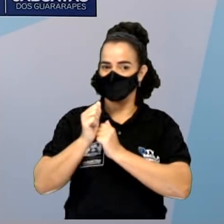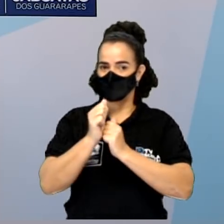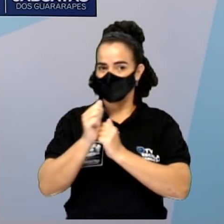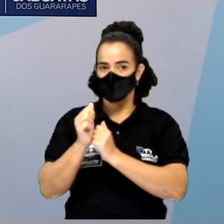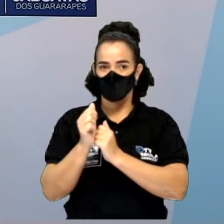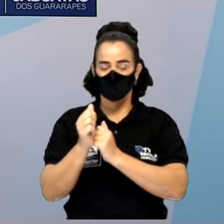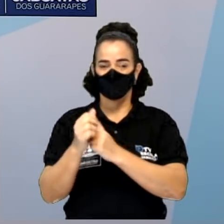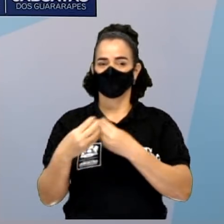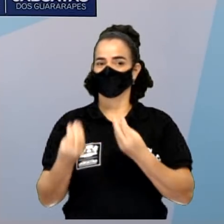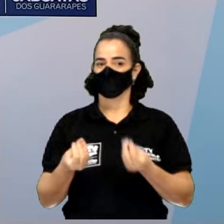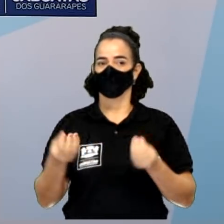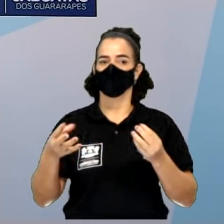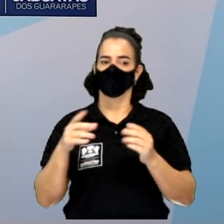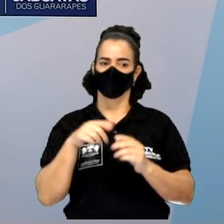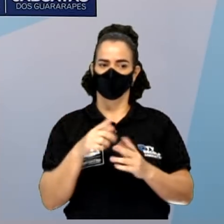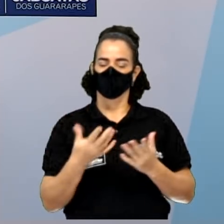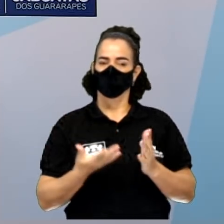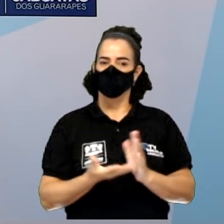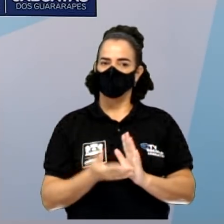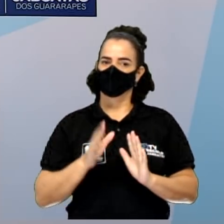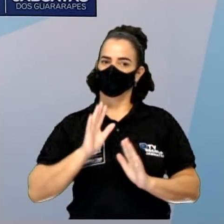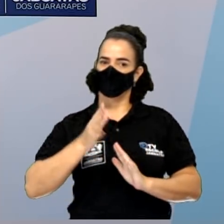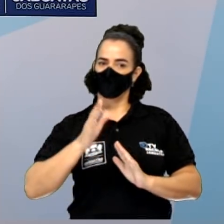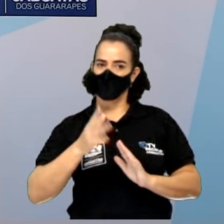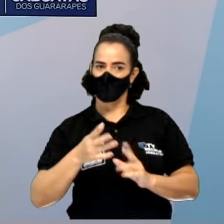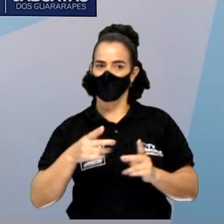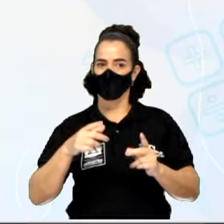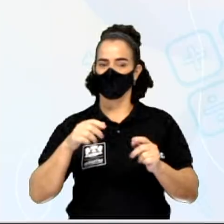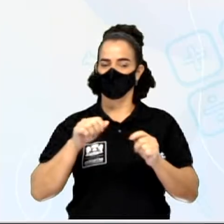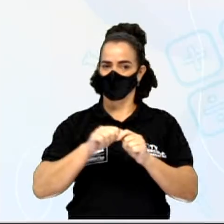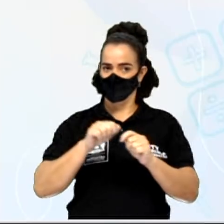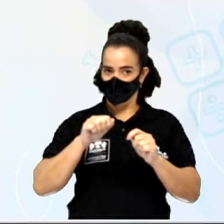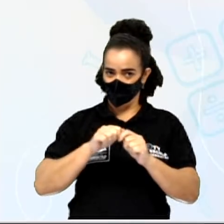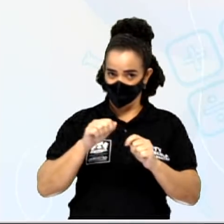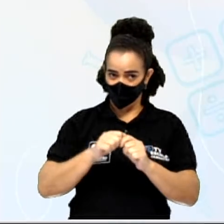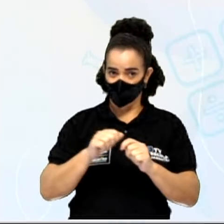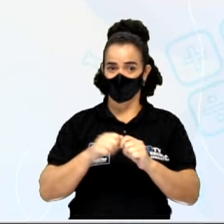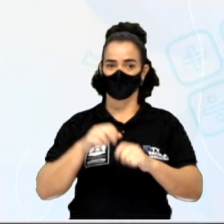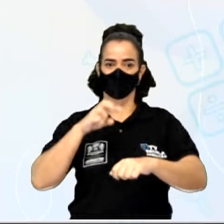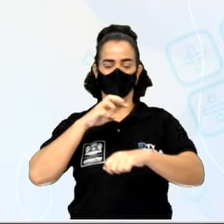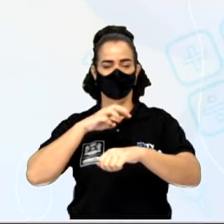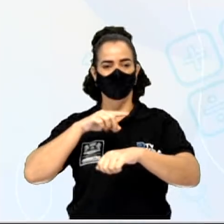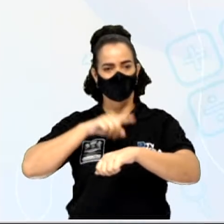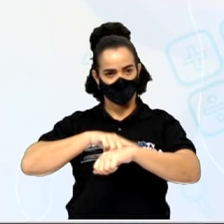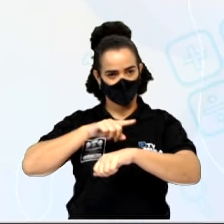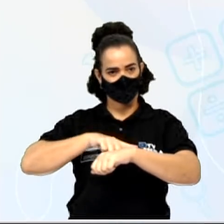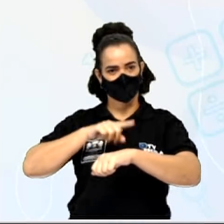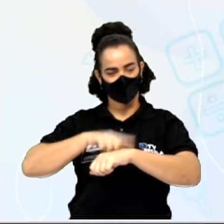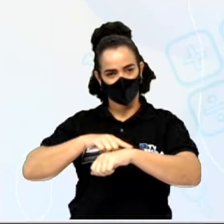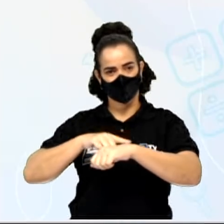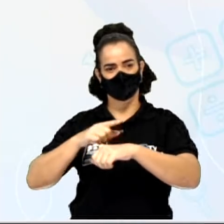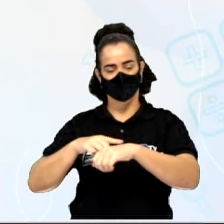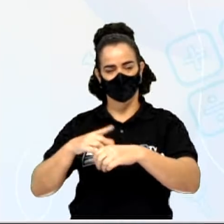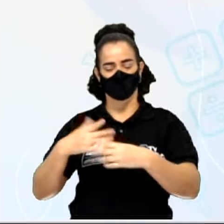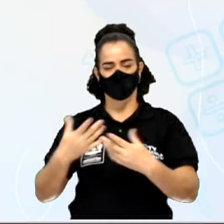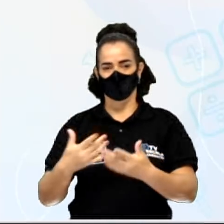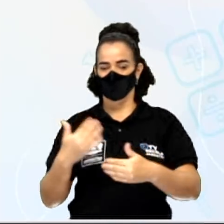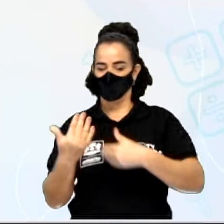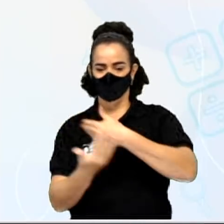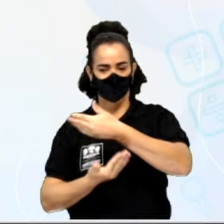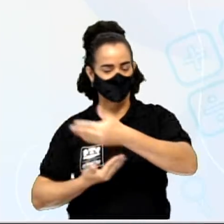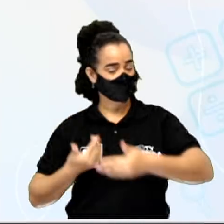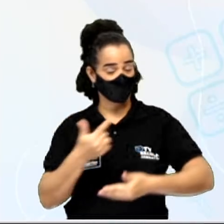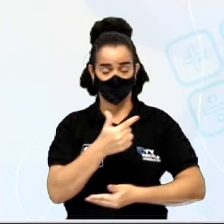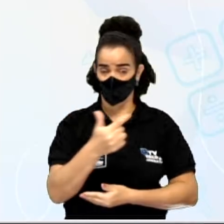ação consumada, momentânea e delimitada temporalmente, e sem qualquer relação com outro